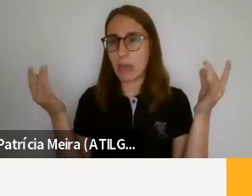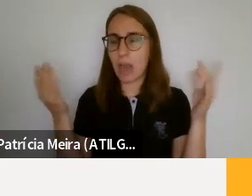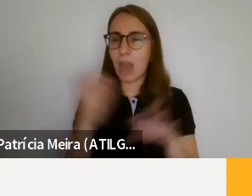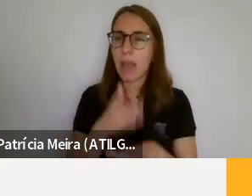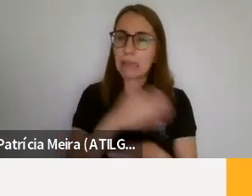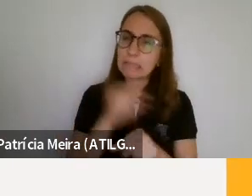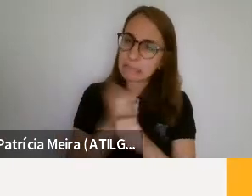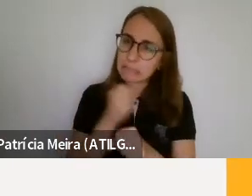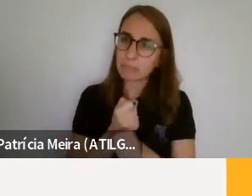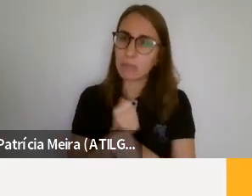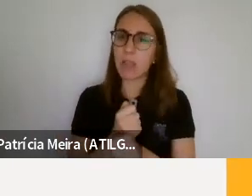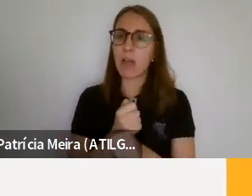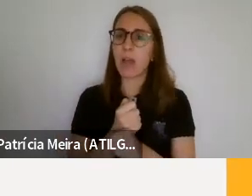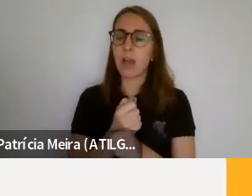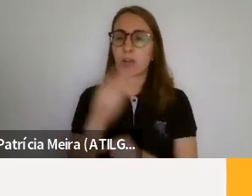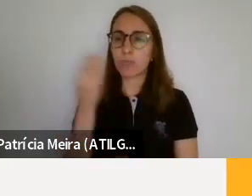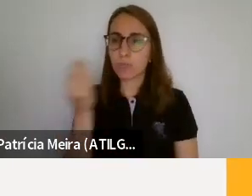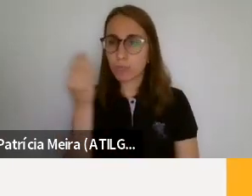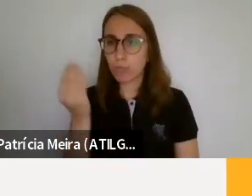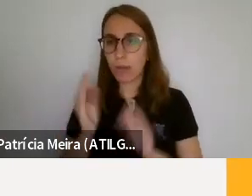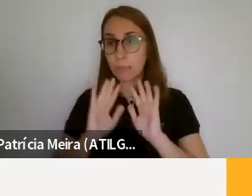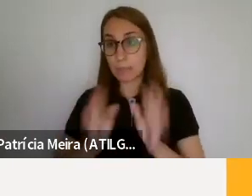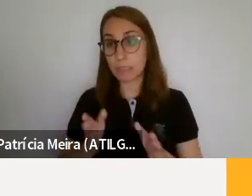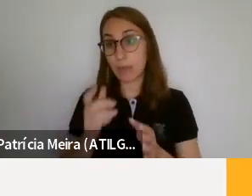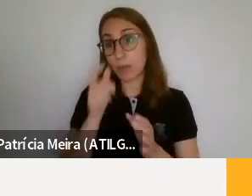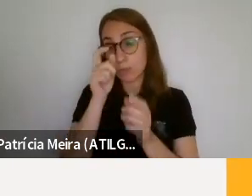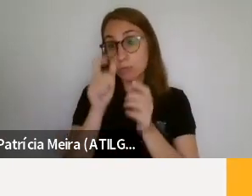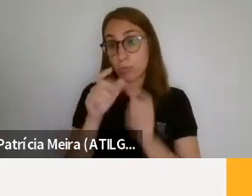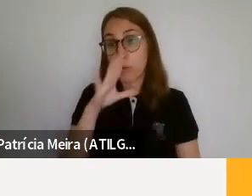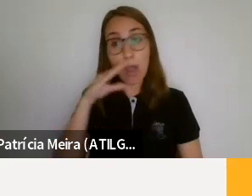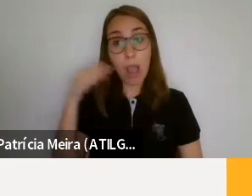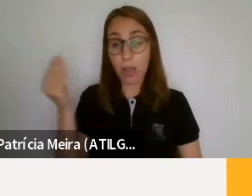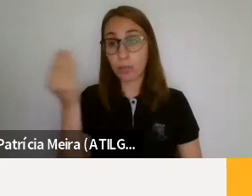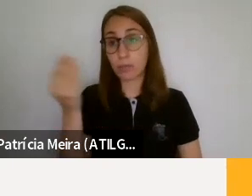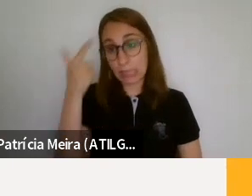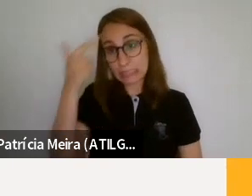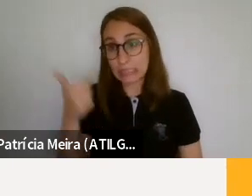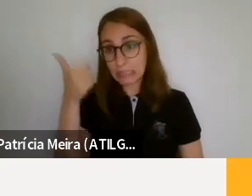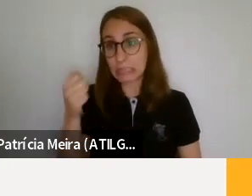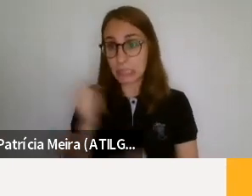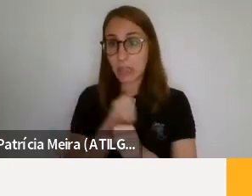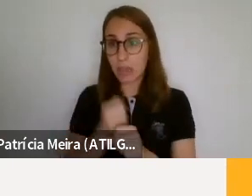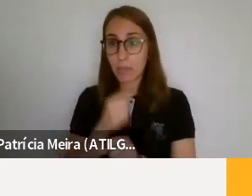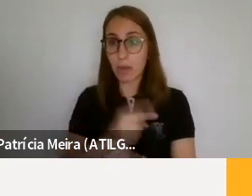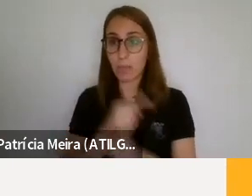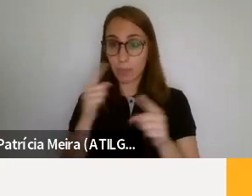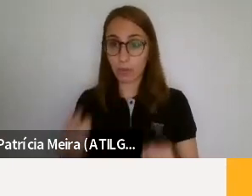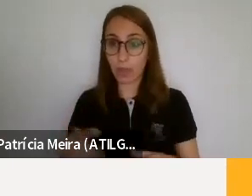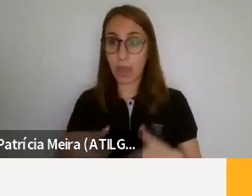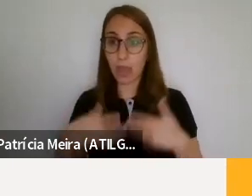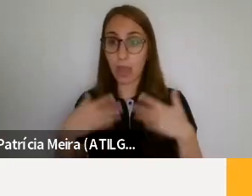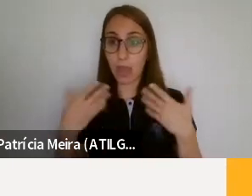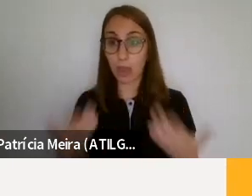trabalhada, com os jovens, nomeadamente com os adolescentes, porque, como eu costumo dizer, não é? Agora existe o terceiro membro, que